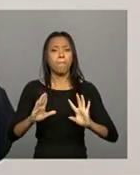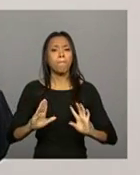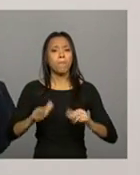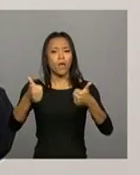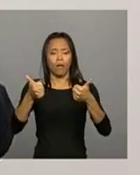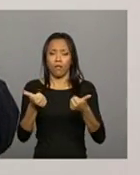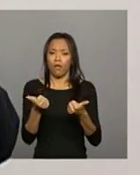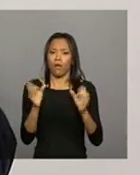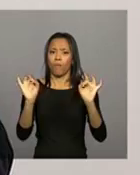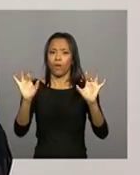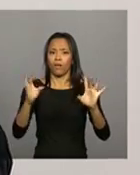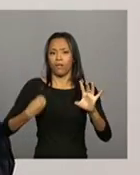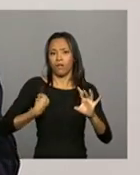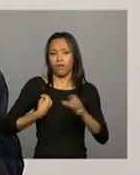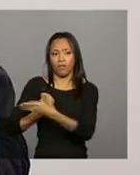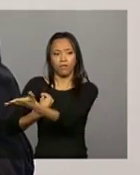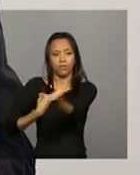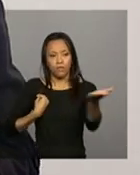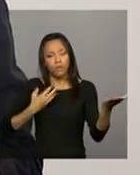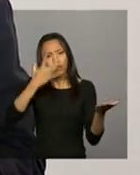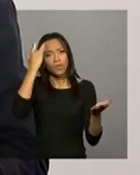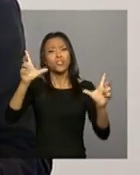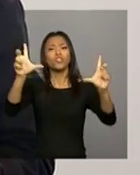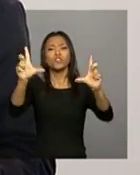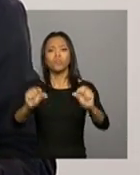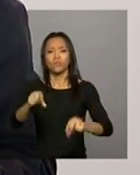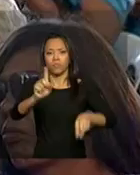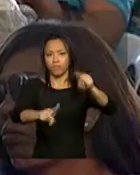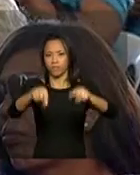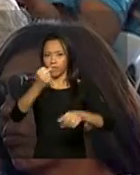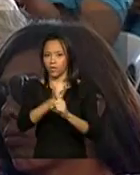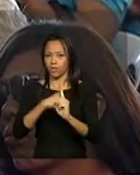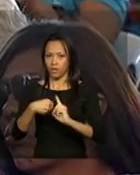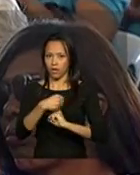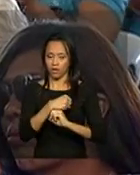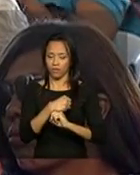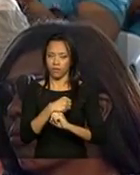melhorar a qualidade de vida das pessoas e diminuir as desigualdades.